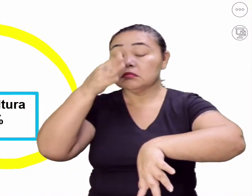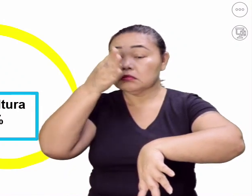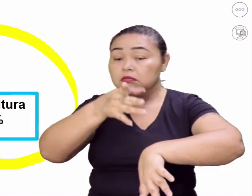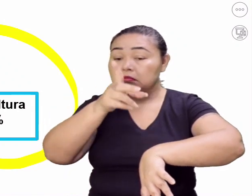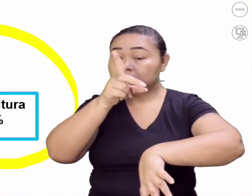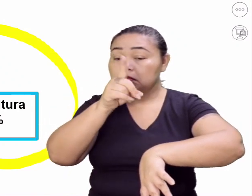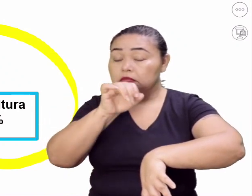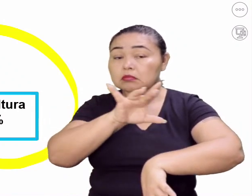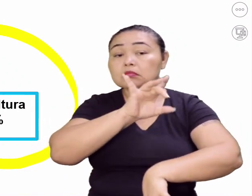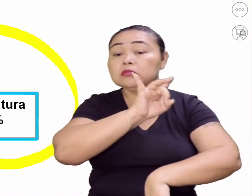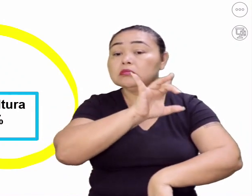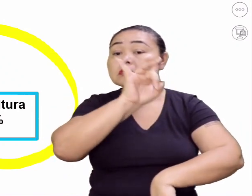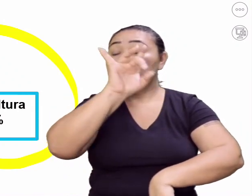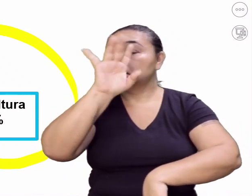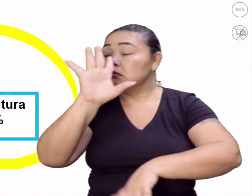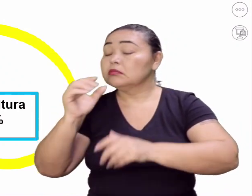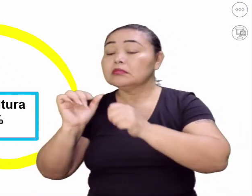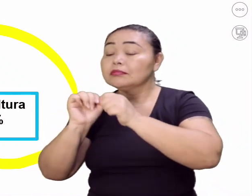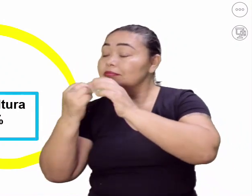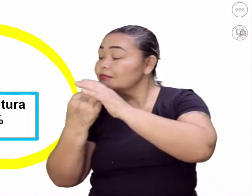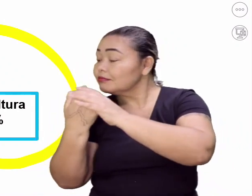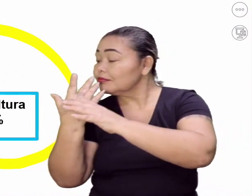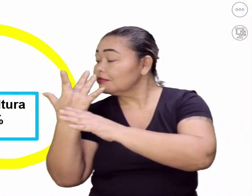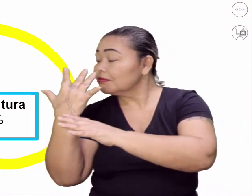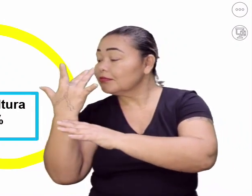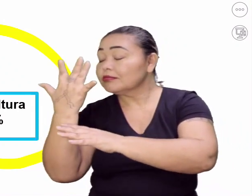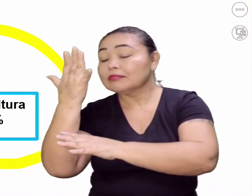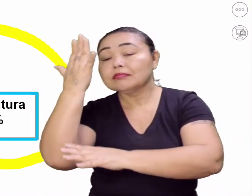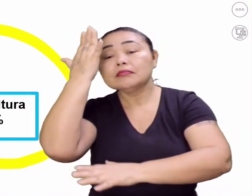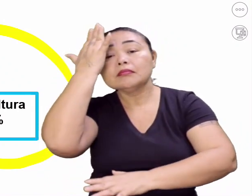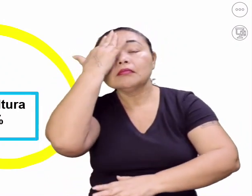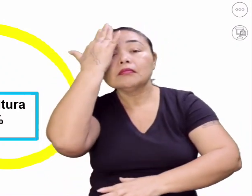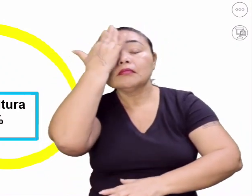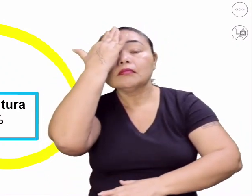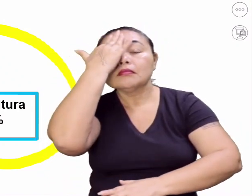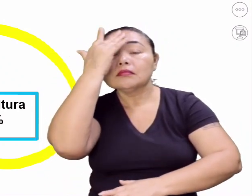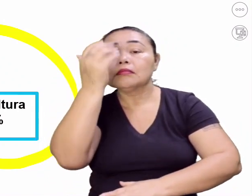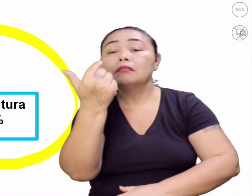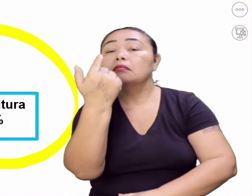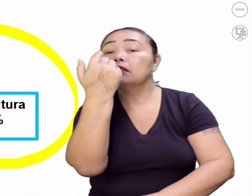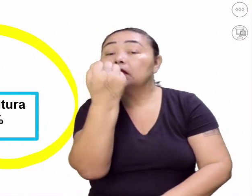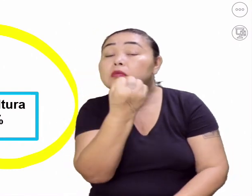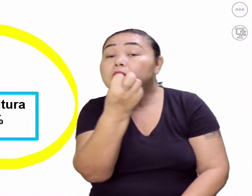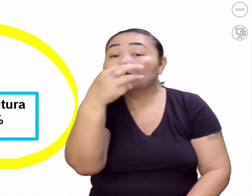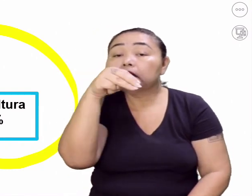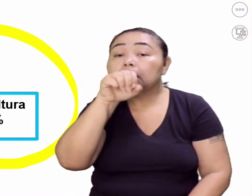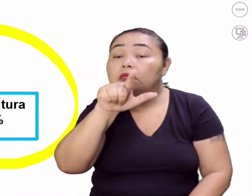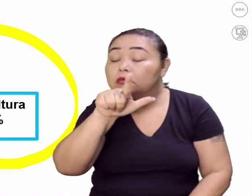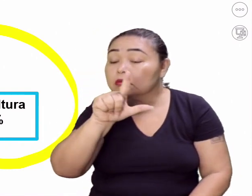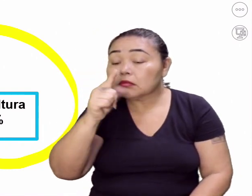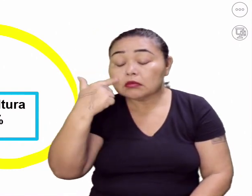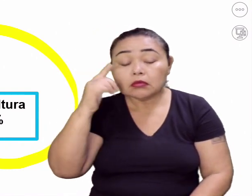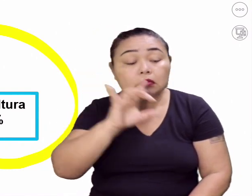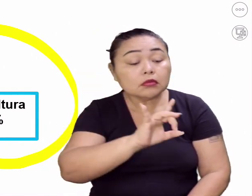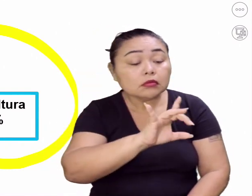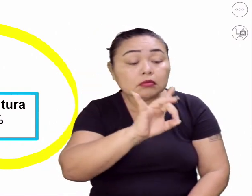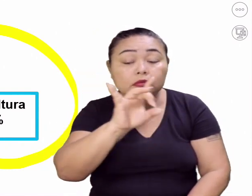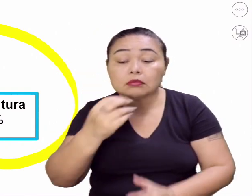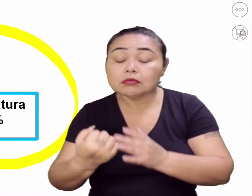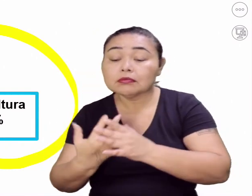dia em cada planta. Sabe-se até quantos ml vão cair em cada planta e